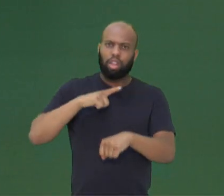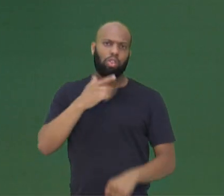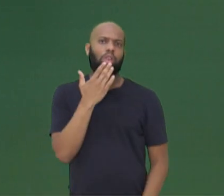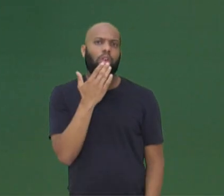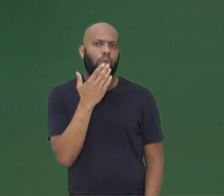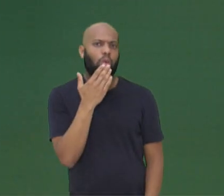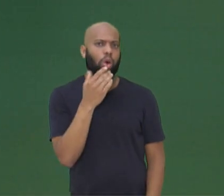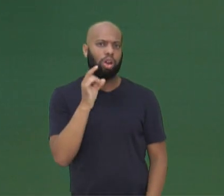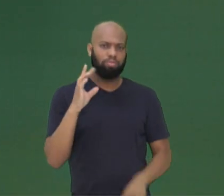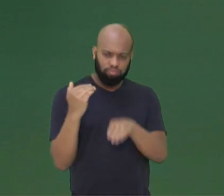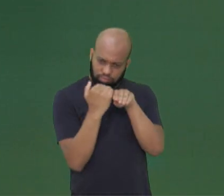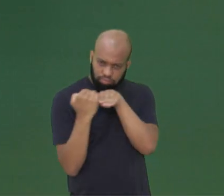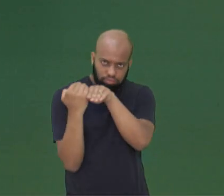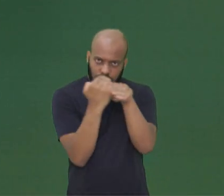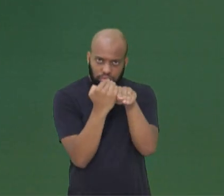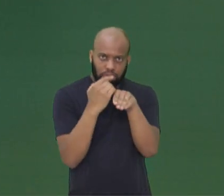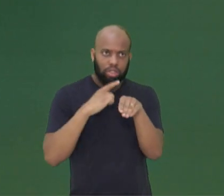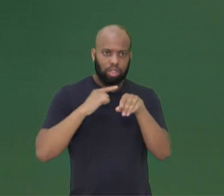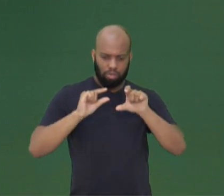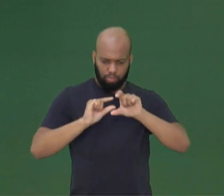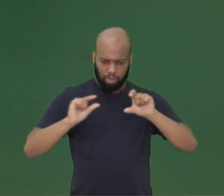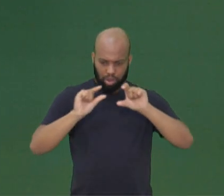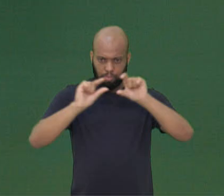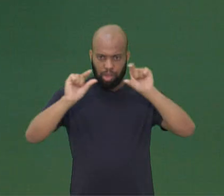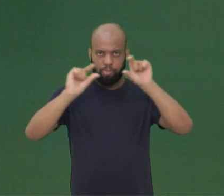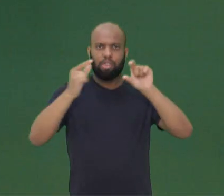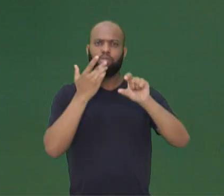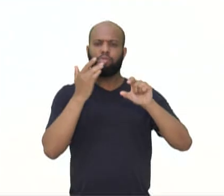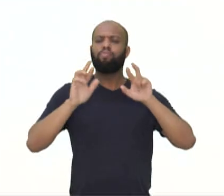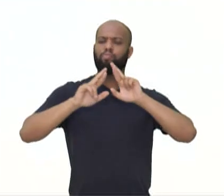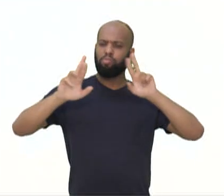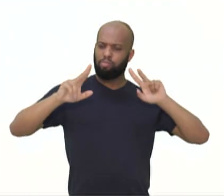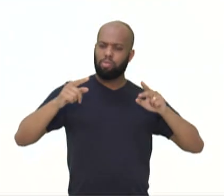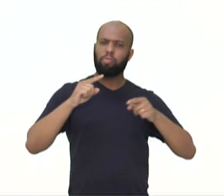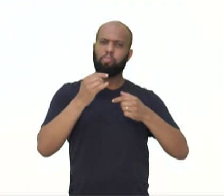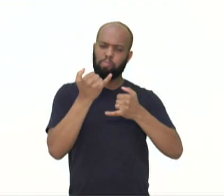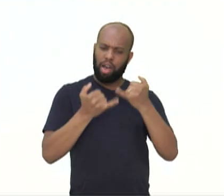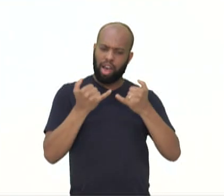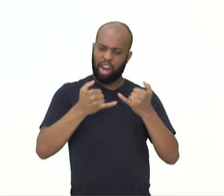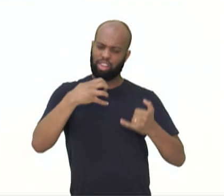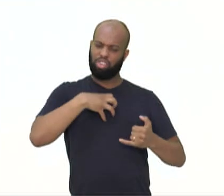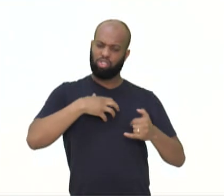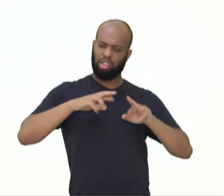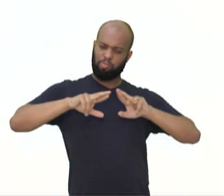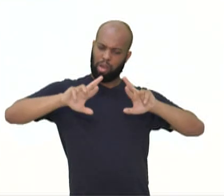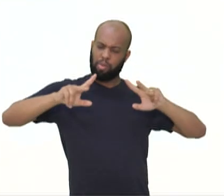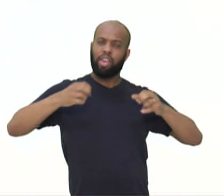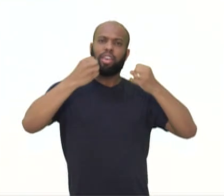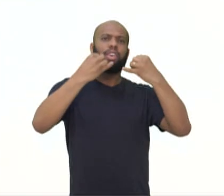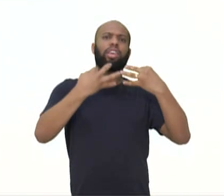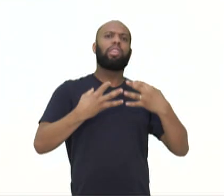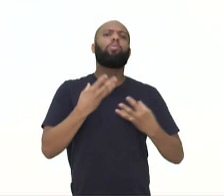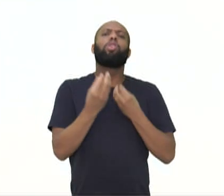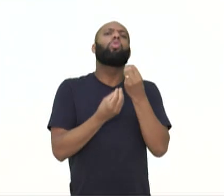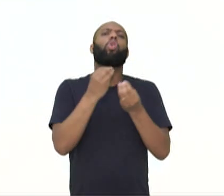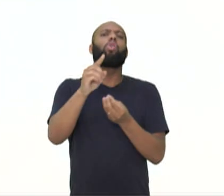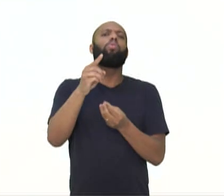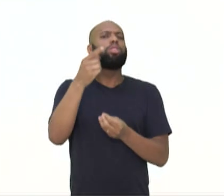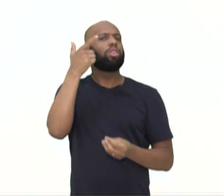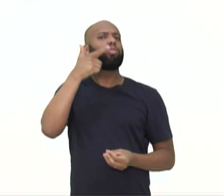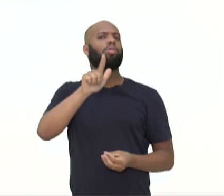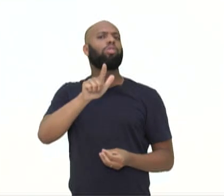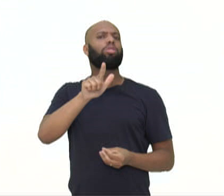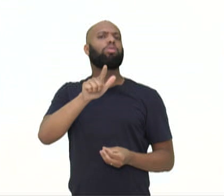coloração única. Parece que ela é formada por muitas coisas. Explique como que você chegou nessa conclusão.